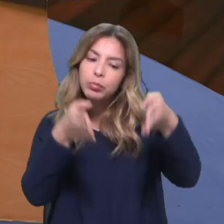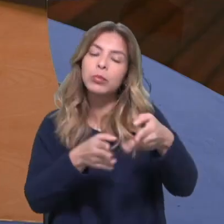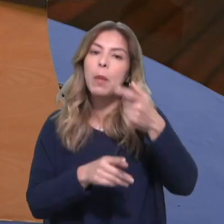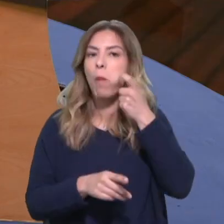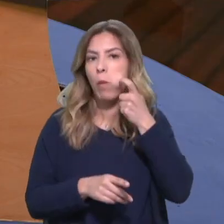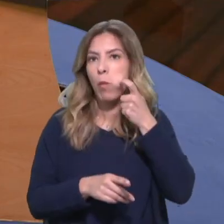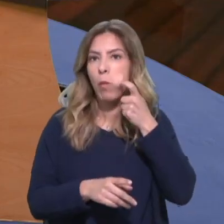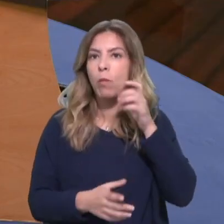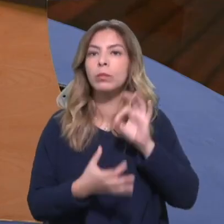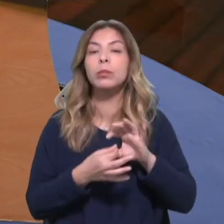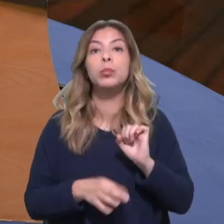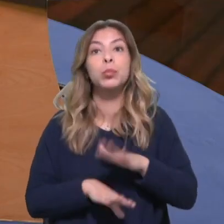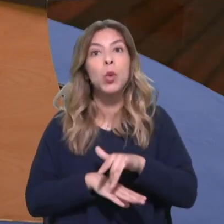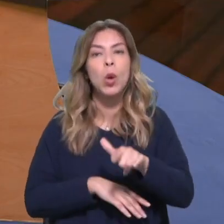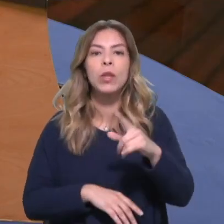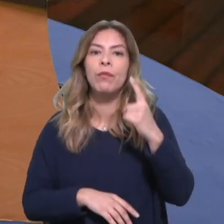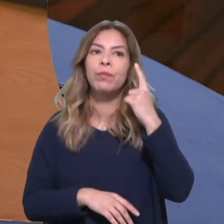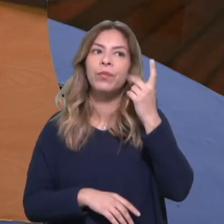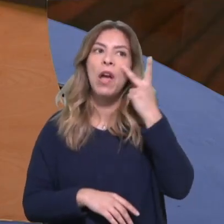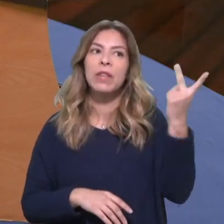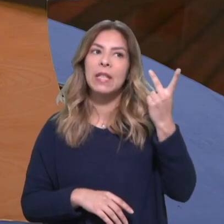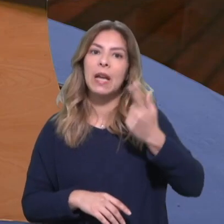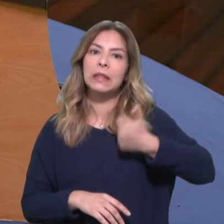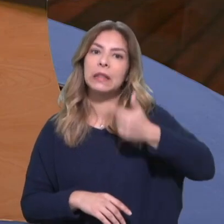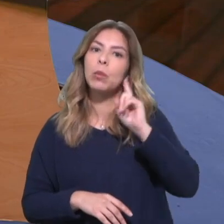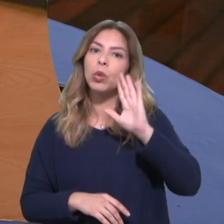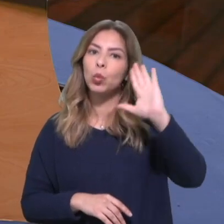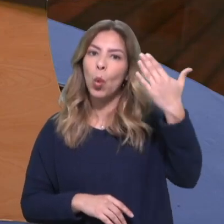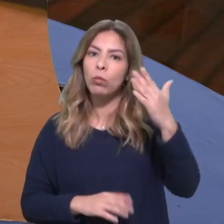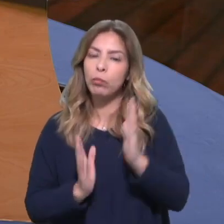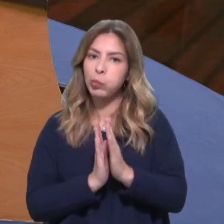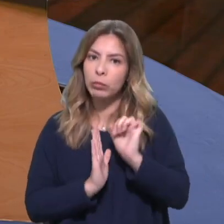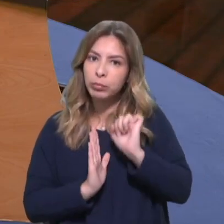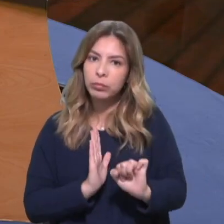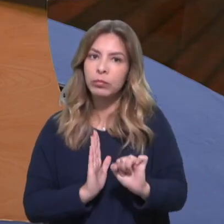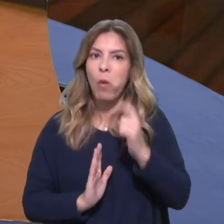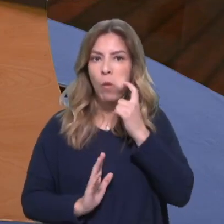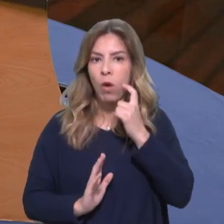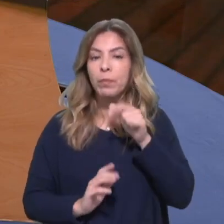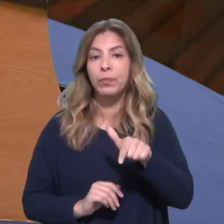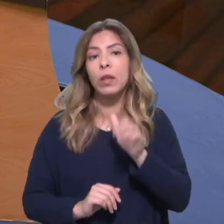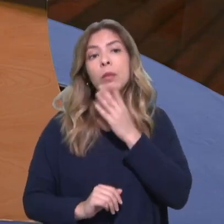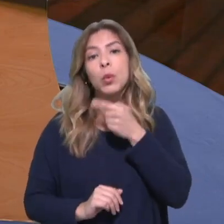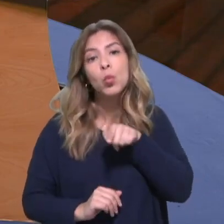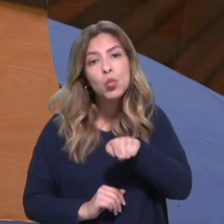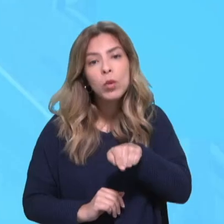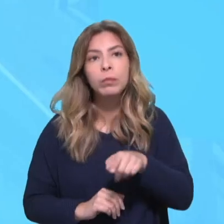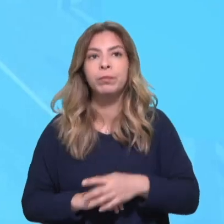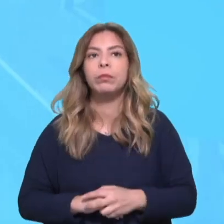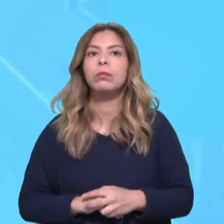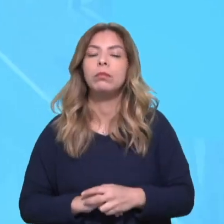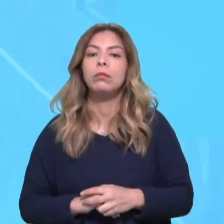por isso é o coração da vida litúrgica. Tudo para ela se orienta, tudo dela depende. Quando olhamos para